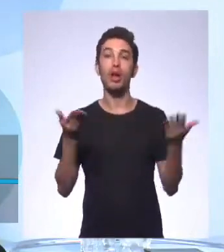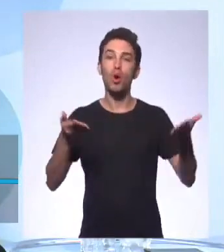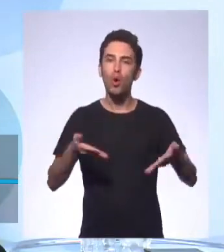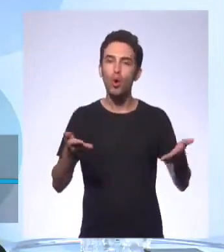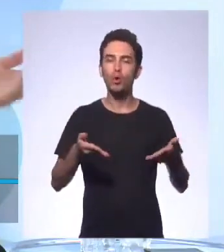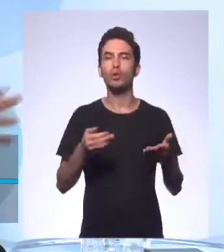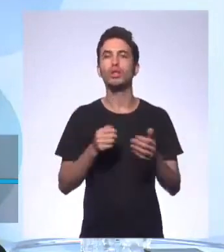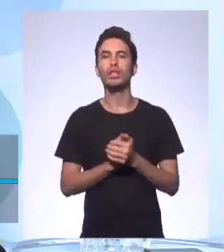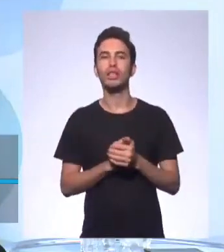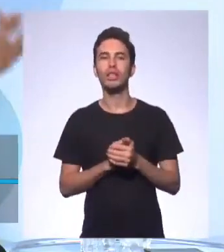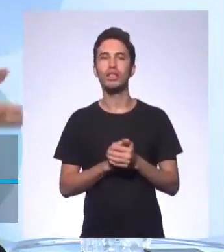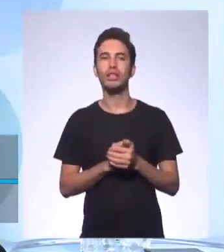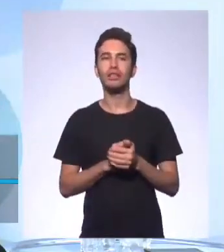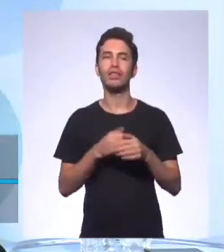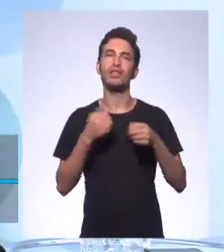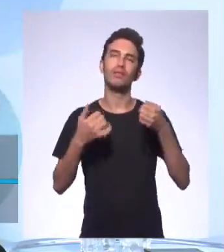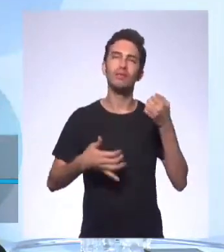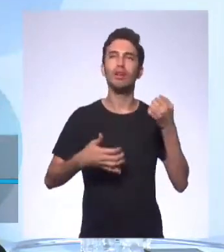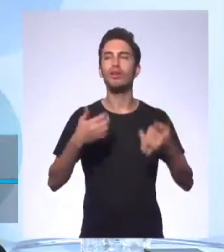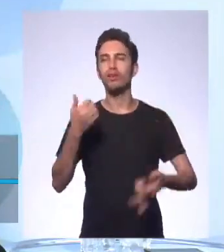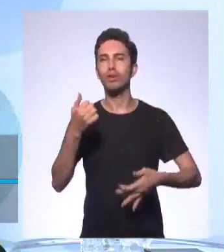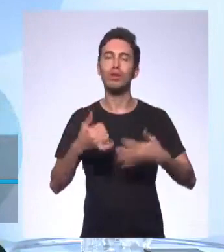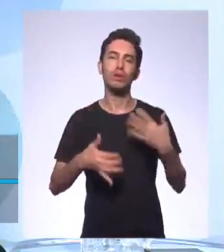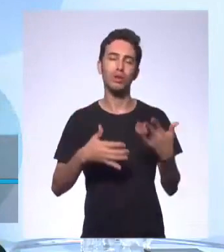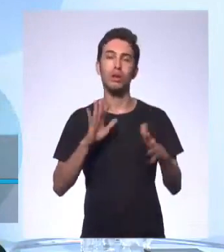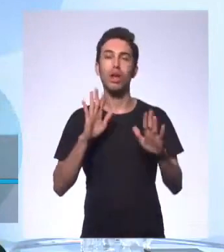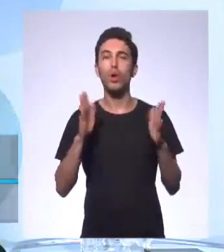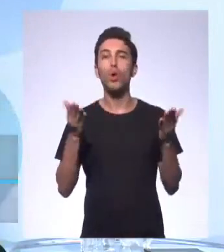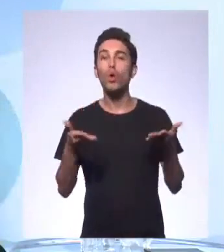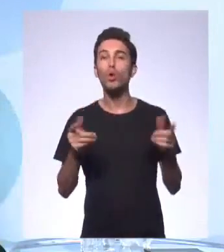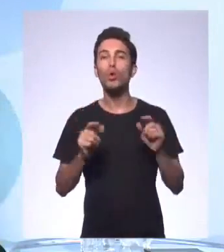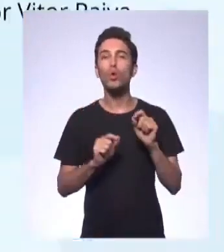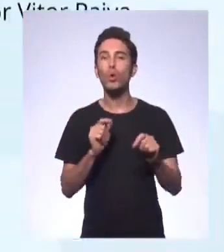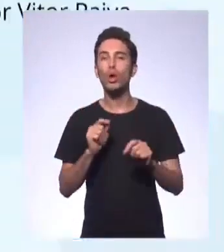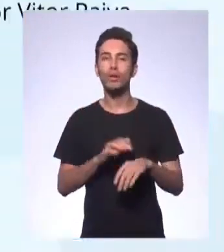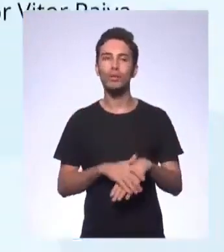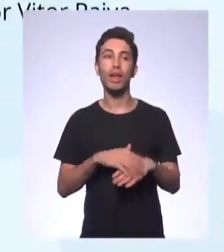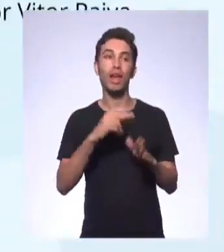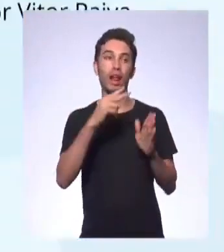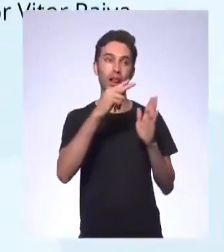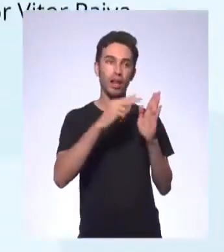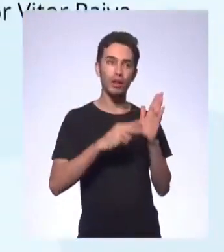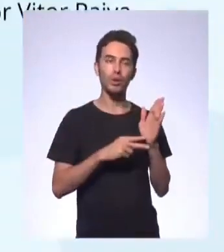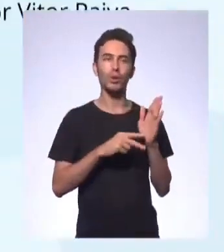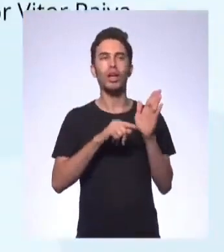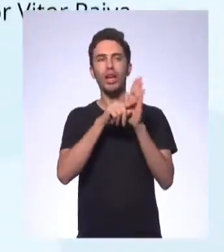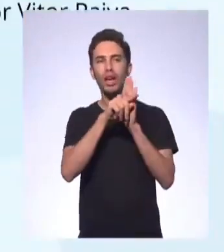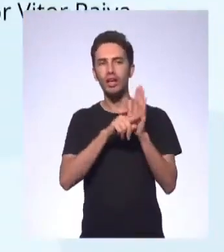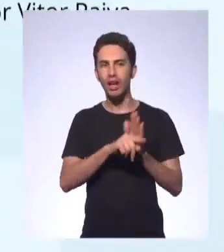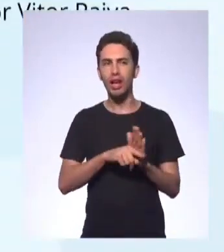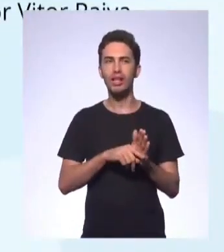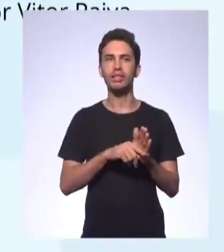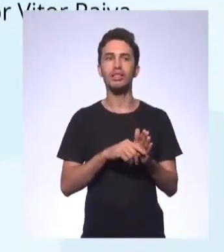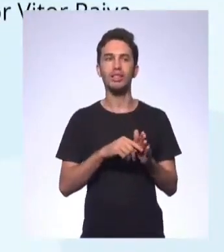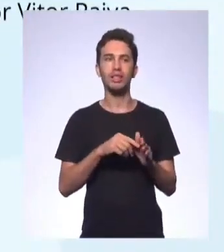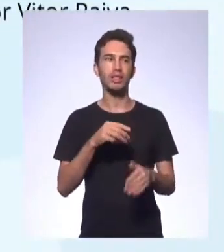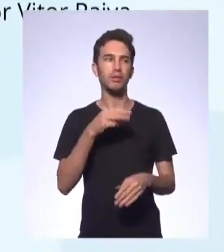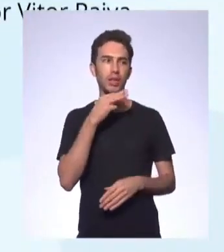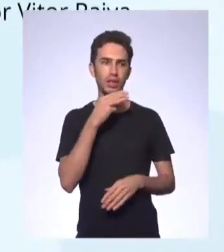que professora, a senhora falou, e o que tem para hoje? Leitura e análise de